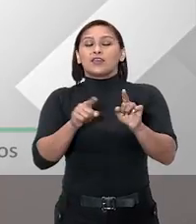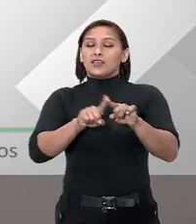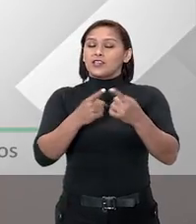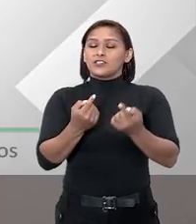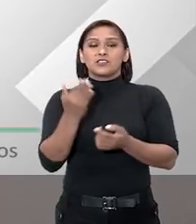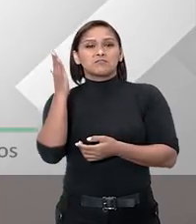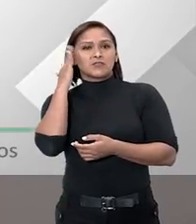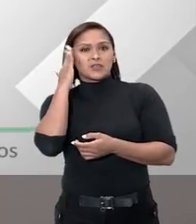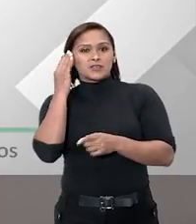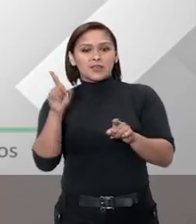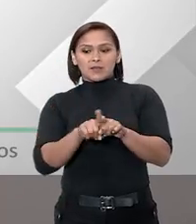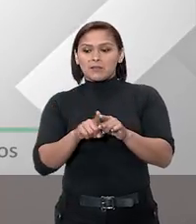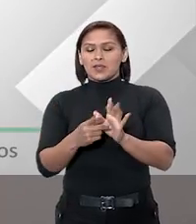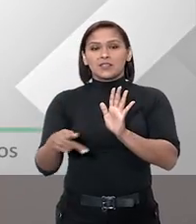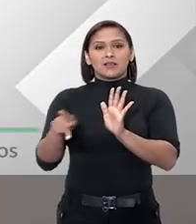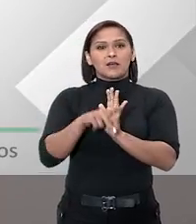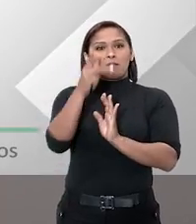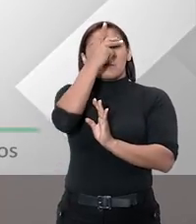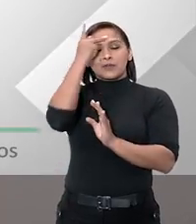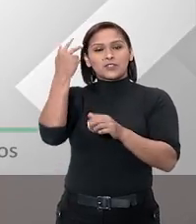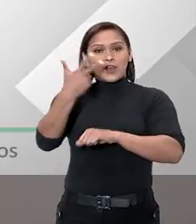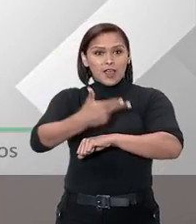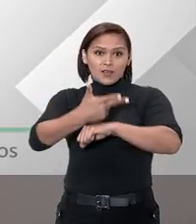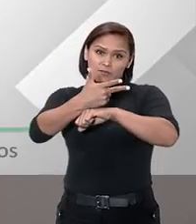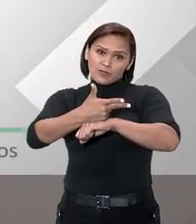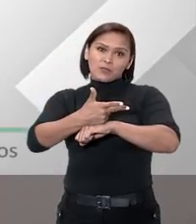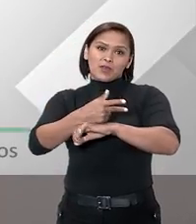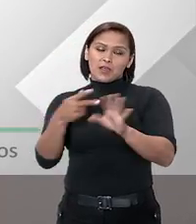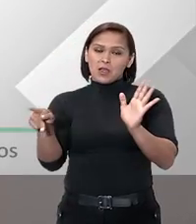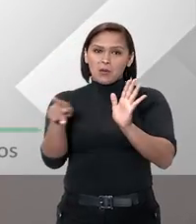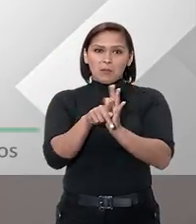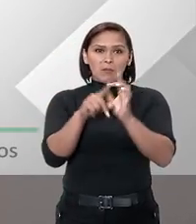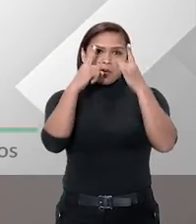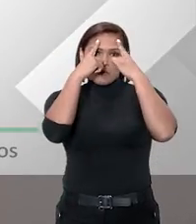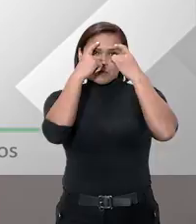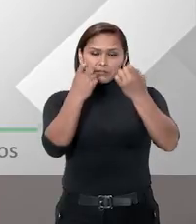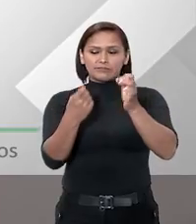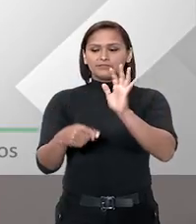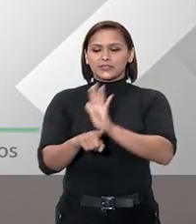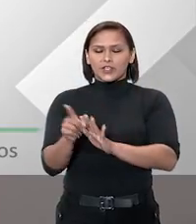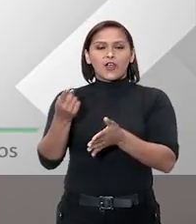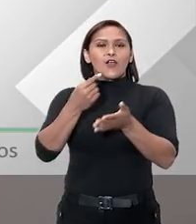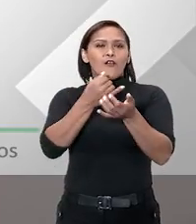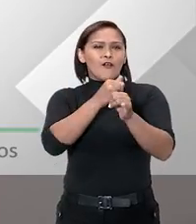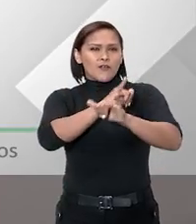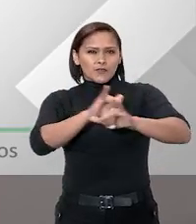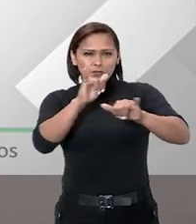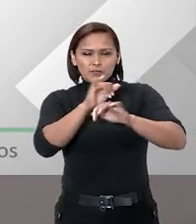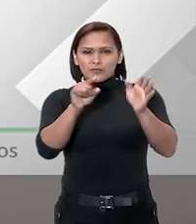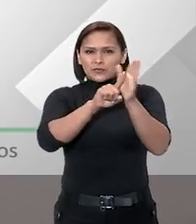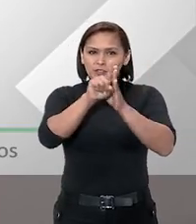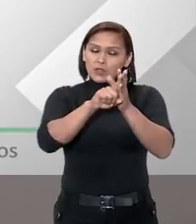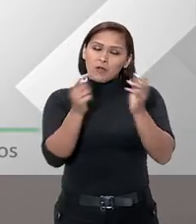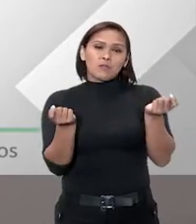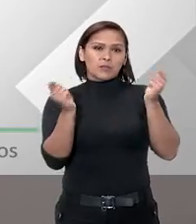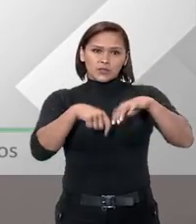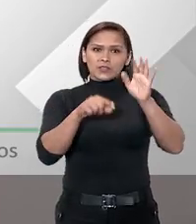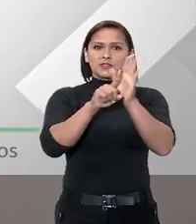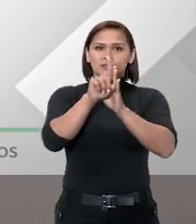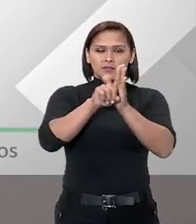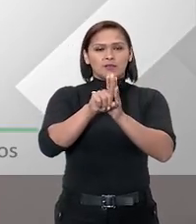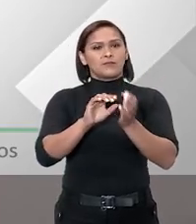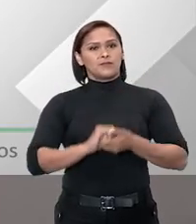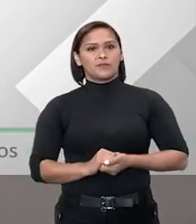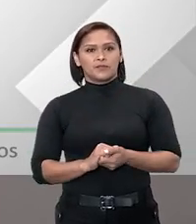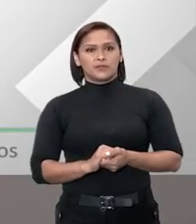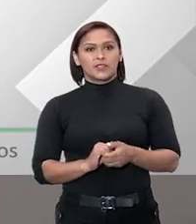a gente nem sabe se aquela própria pessoa que está filmando não seja a pessoa que está sendo investigada, o que poderia ser investigado. E